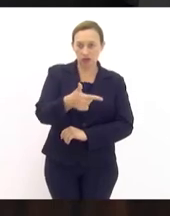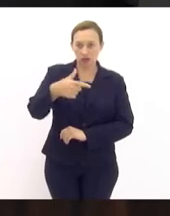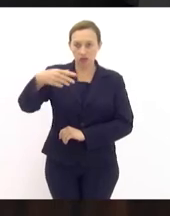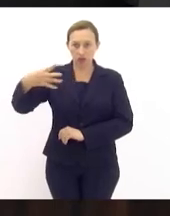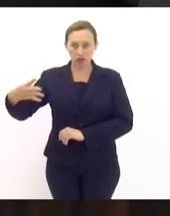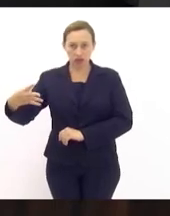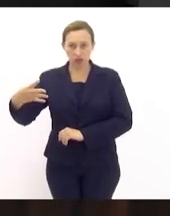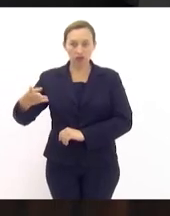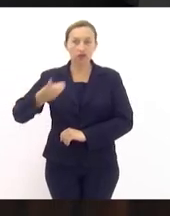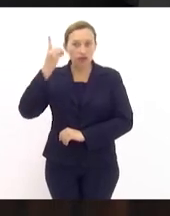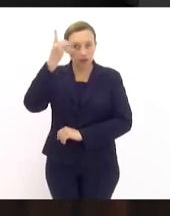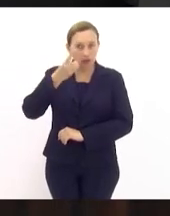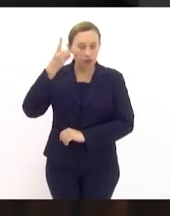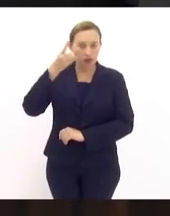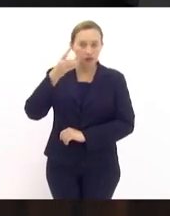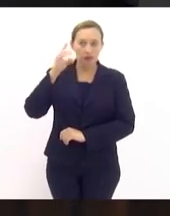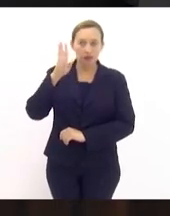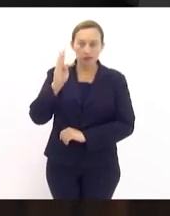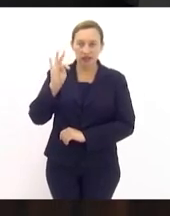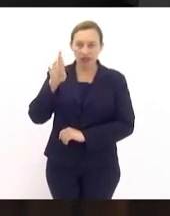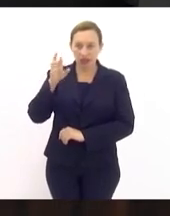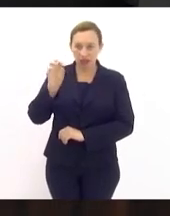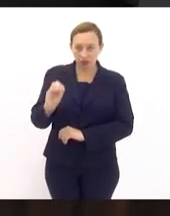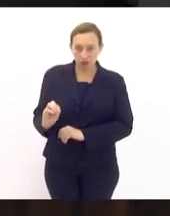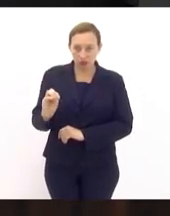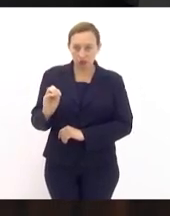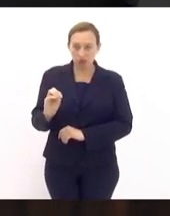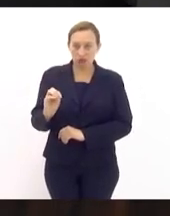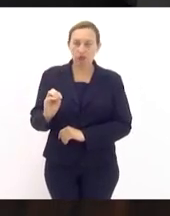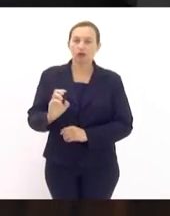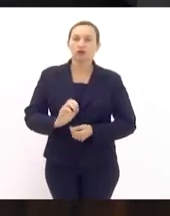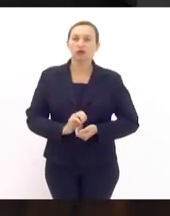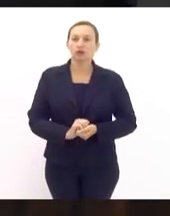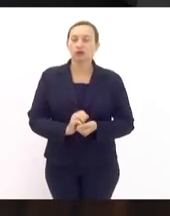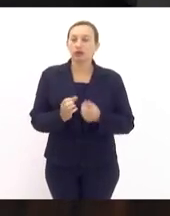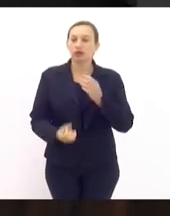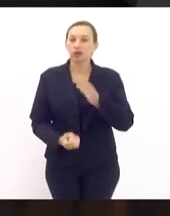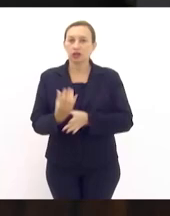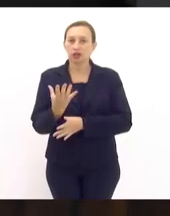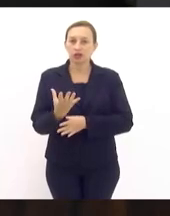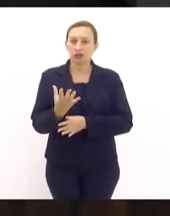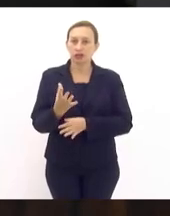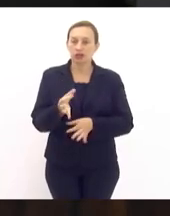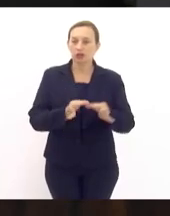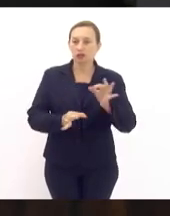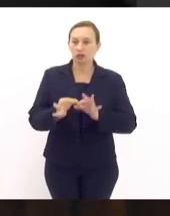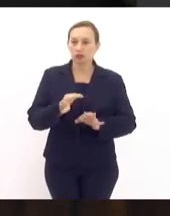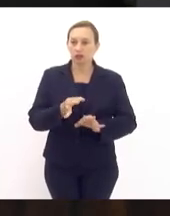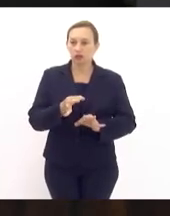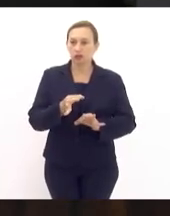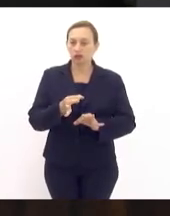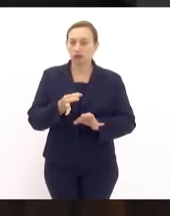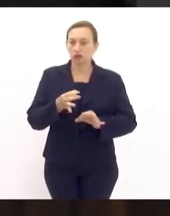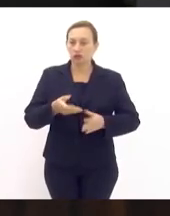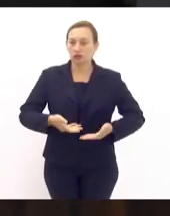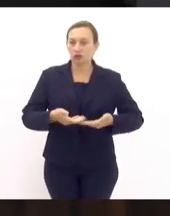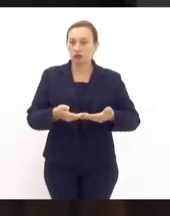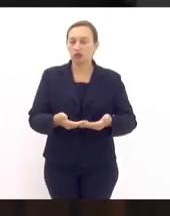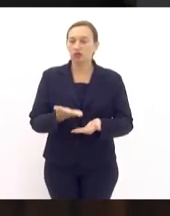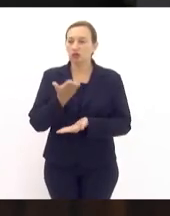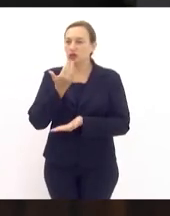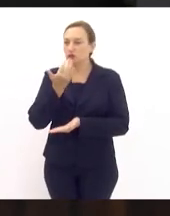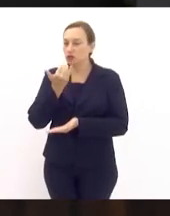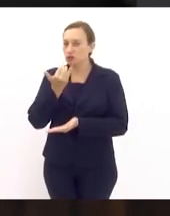2875-A-2014, de autoria do deputado Bernardo Rossi, dispõe sobre a criação do programa de fornecimento de alimentos alternativos